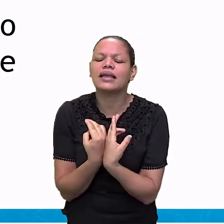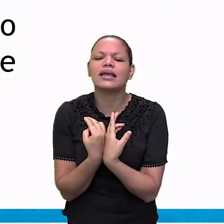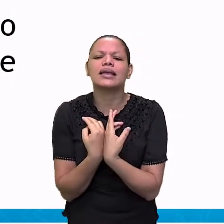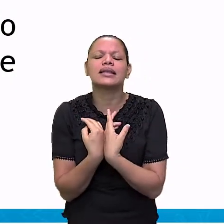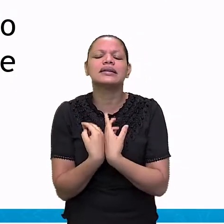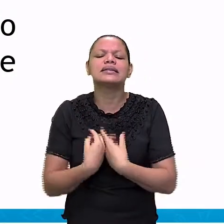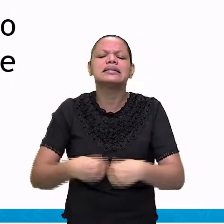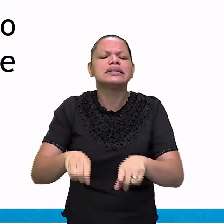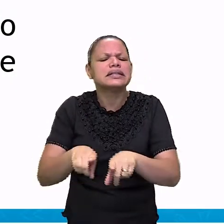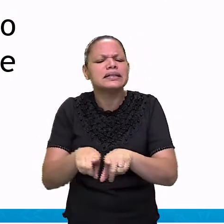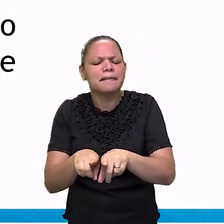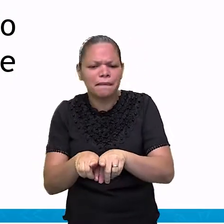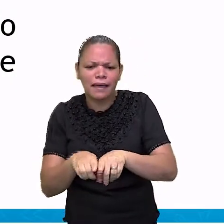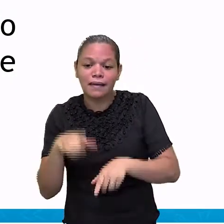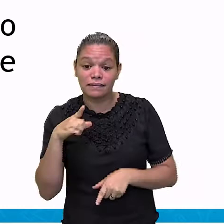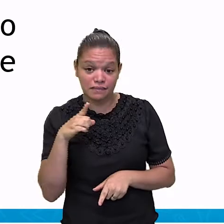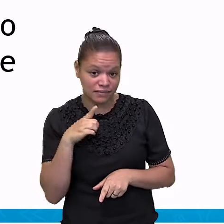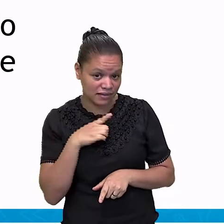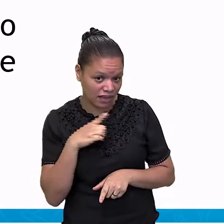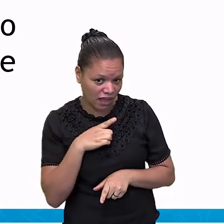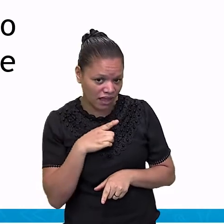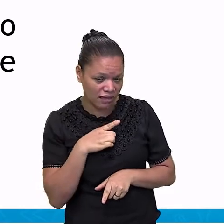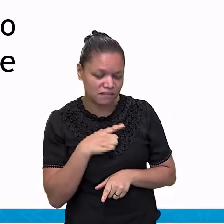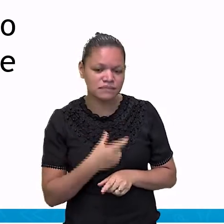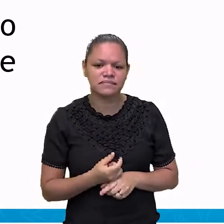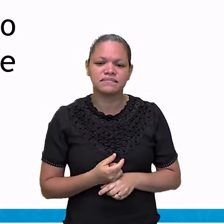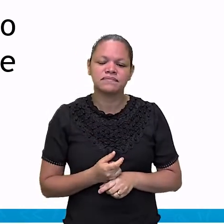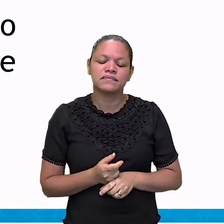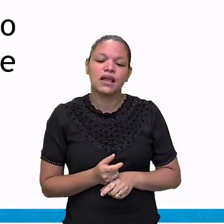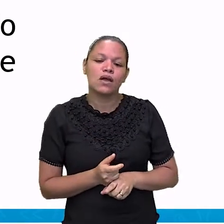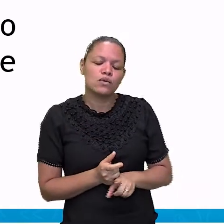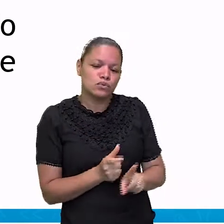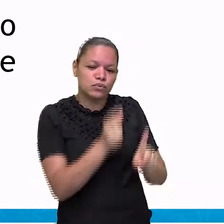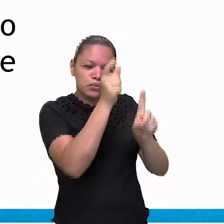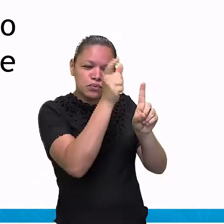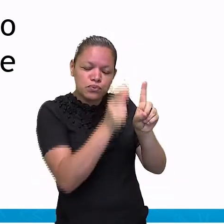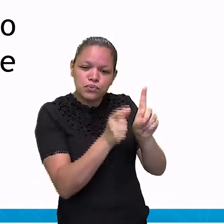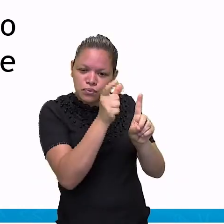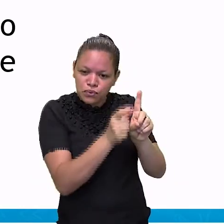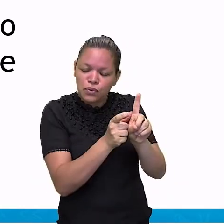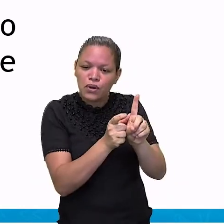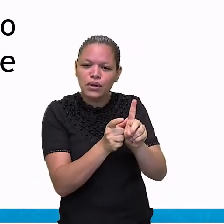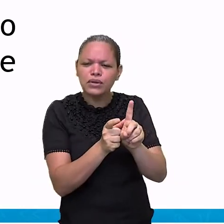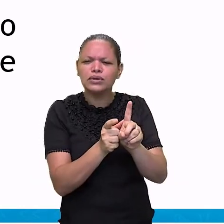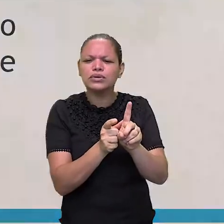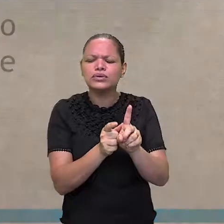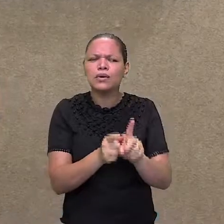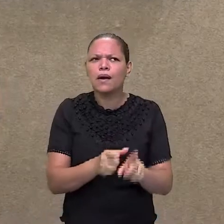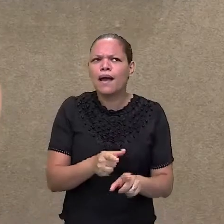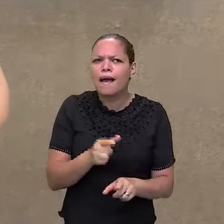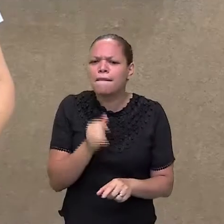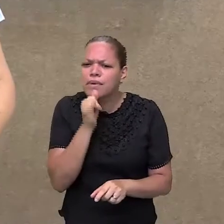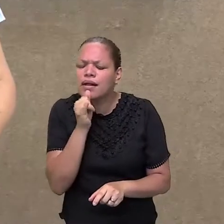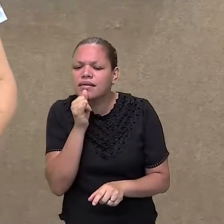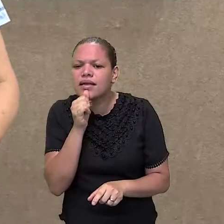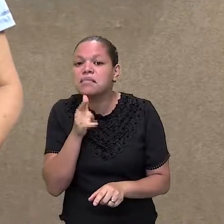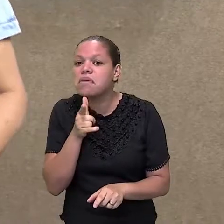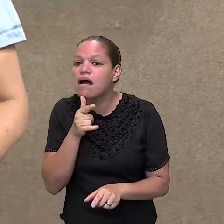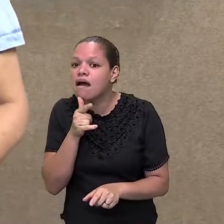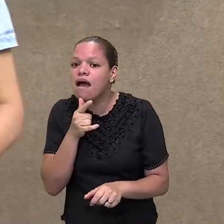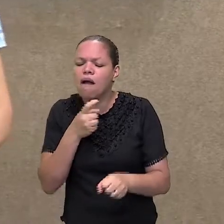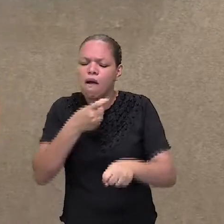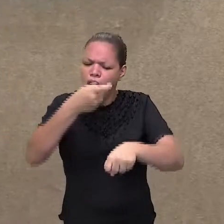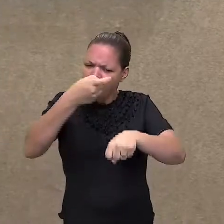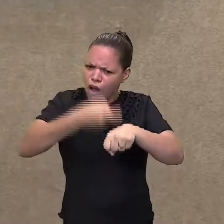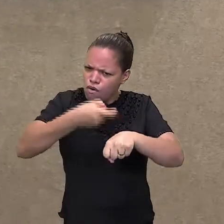estado físico como sólido, é aquele que eu consigo pegar, aquele firme. Um exemplo